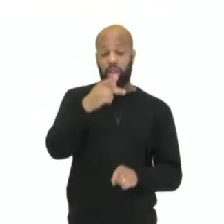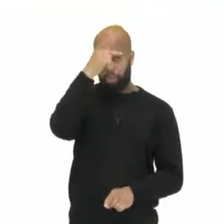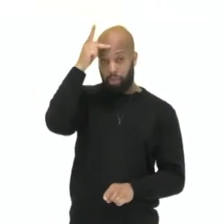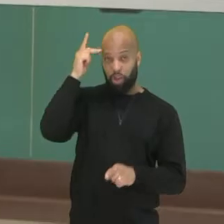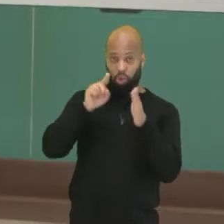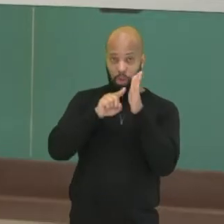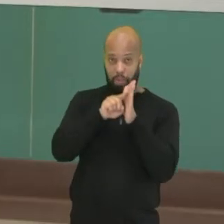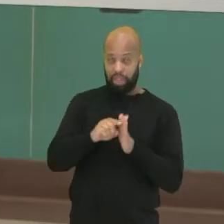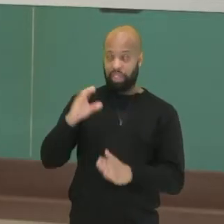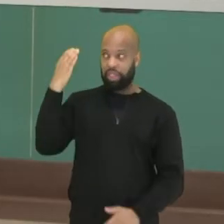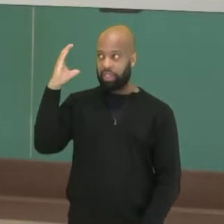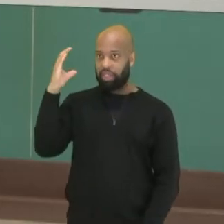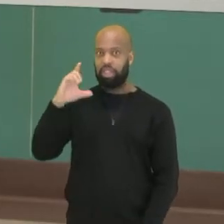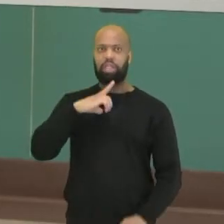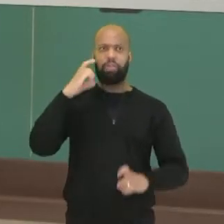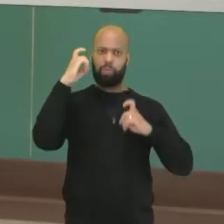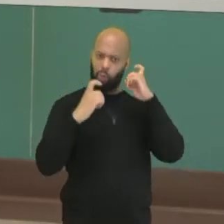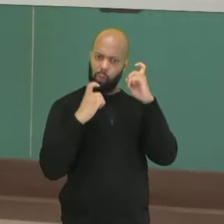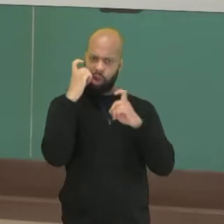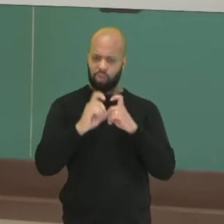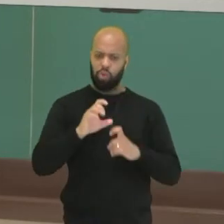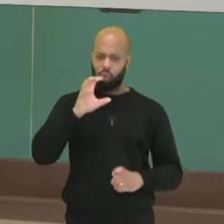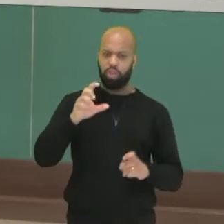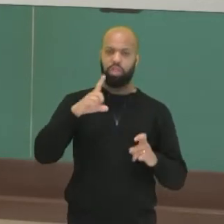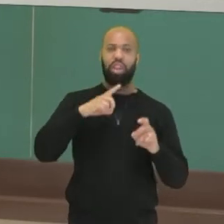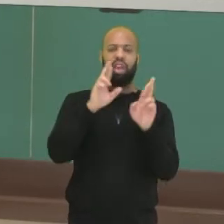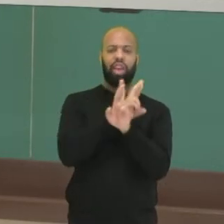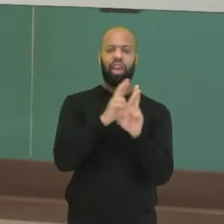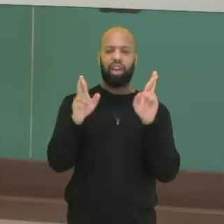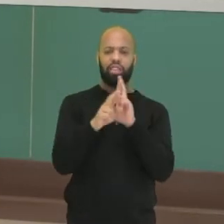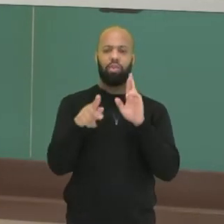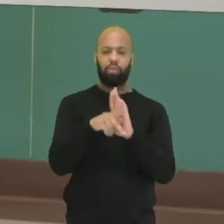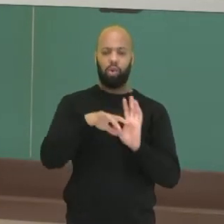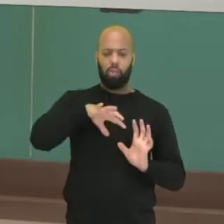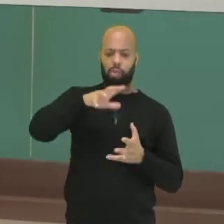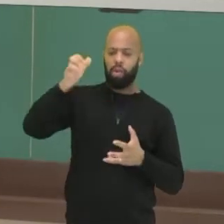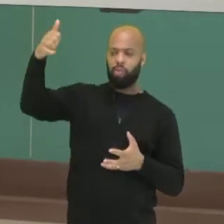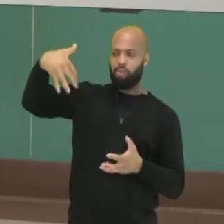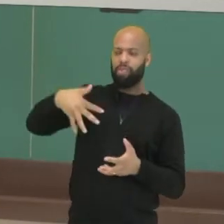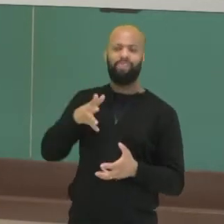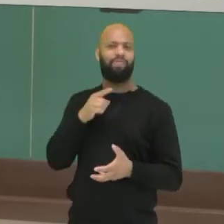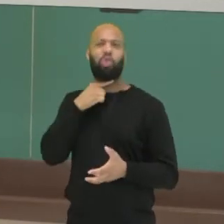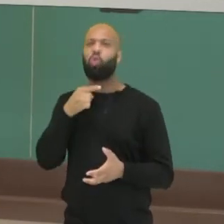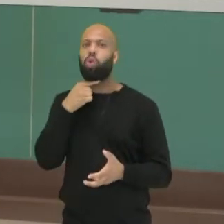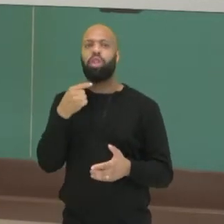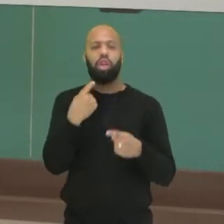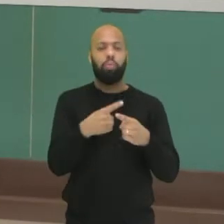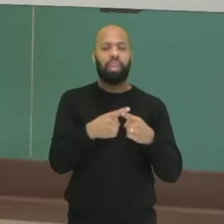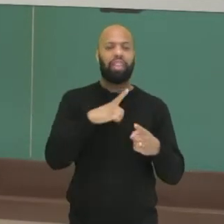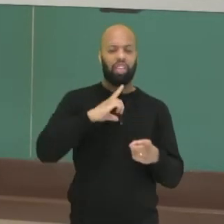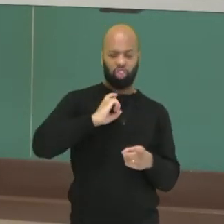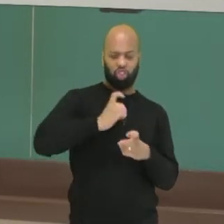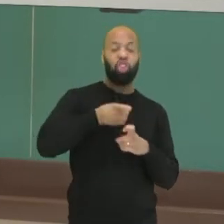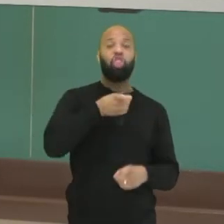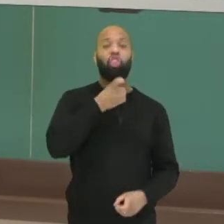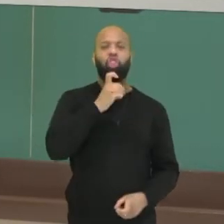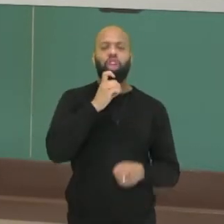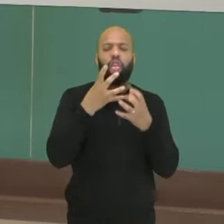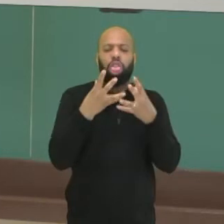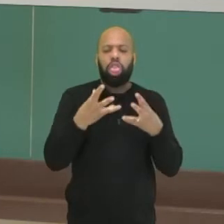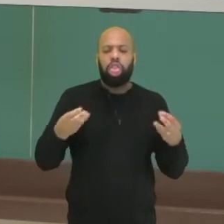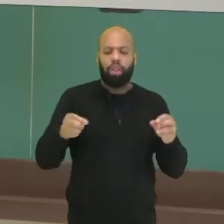epidemias ligadas ao aquecimento global. Então, mais uma aí para conta do aquecimento global. Derretimento desse gelo e a liberação